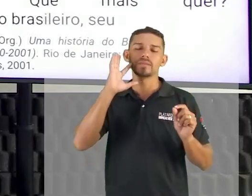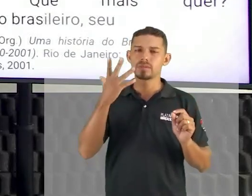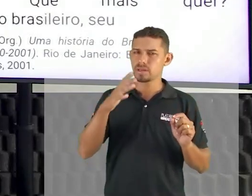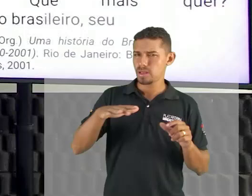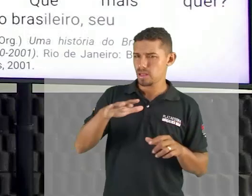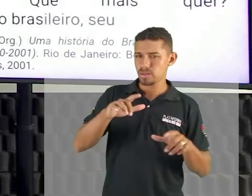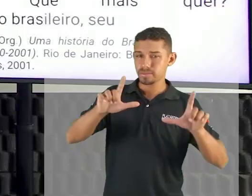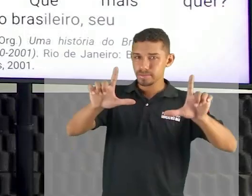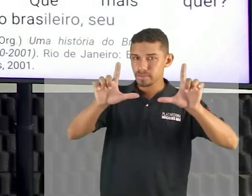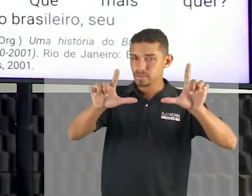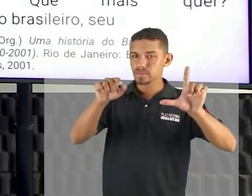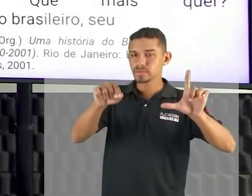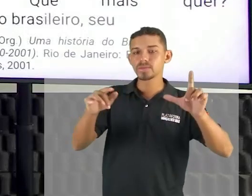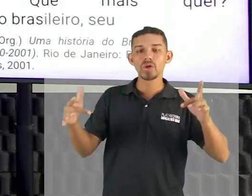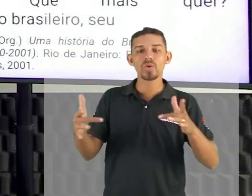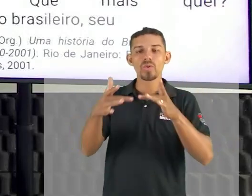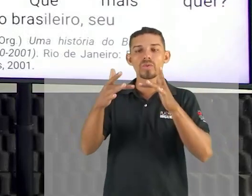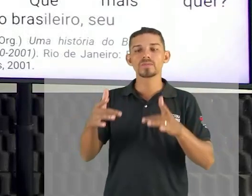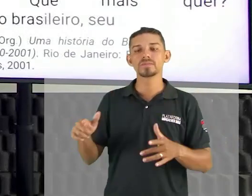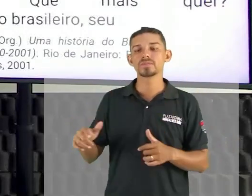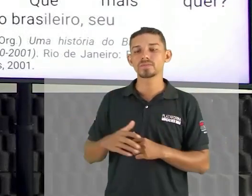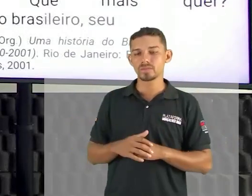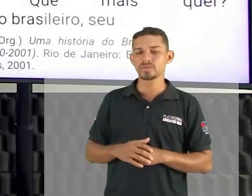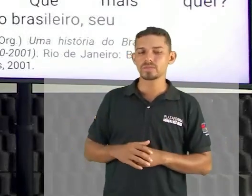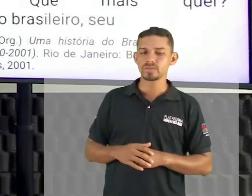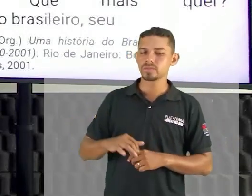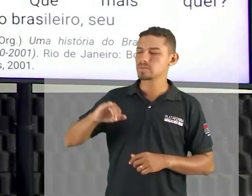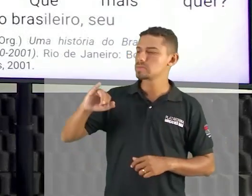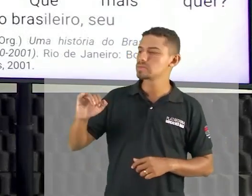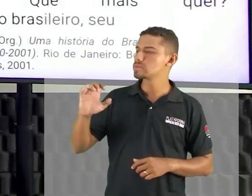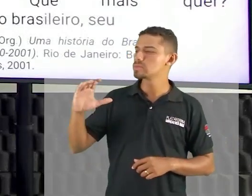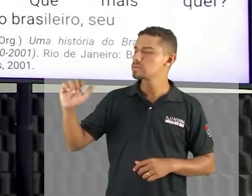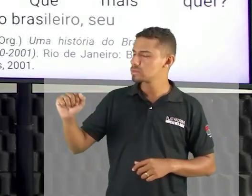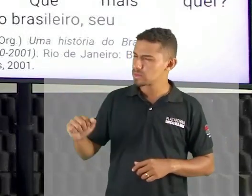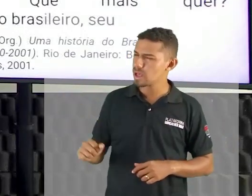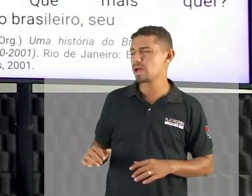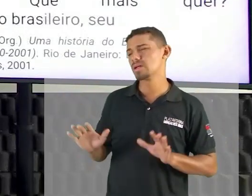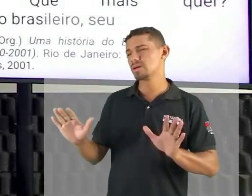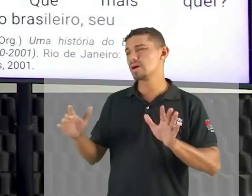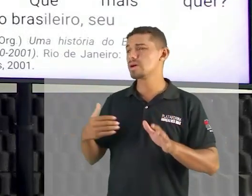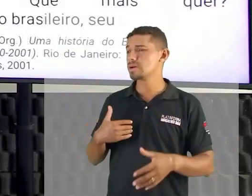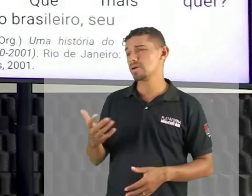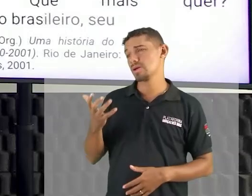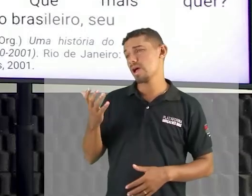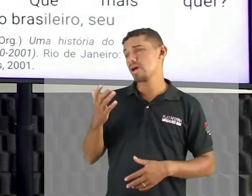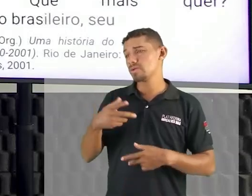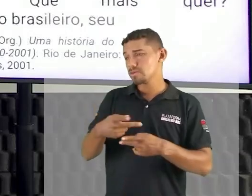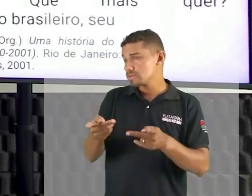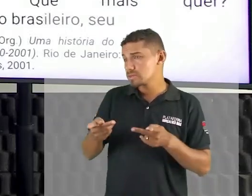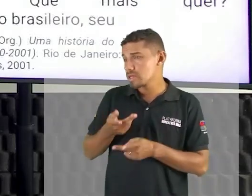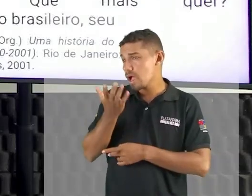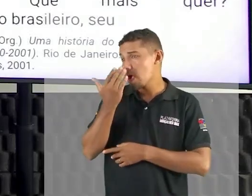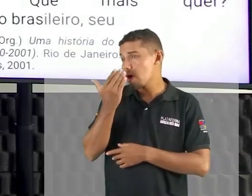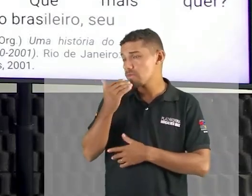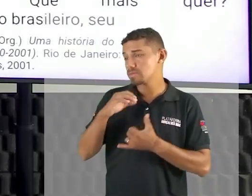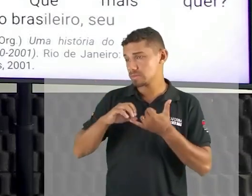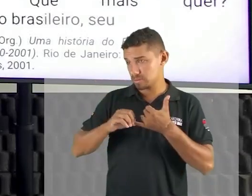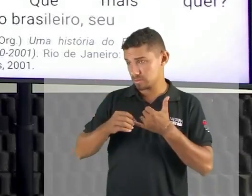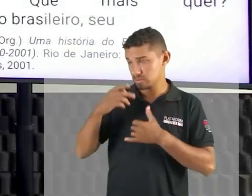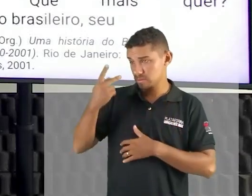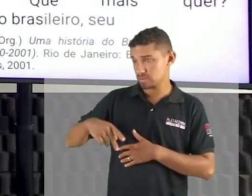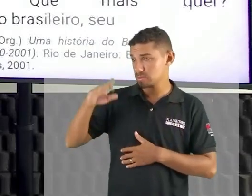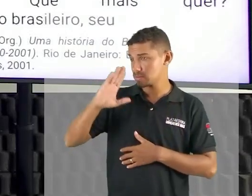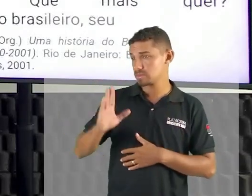nessa charge, né, o contato com o Jeca, que ele disse, olha, eu quero um feijão brasileiro. Né? Talvez essa estrada brasileira, esse